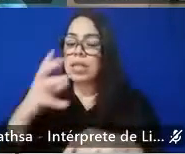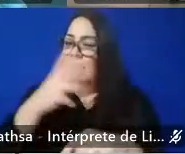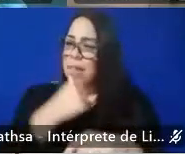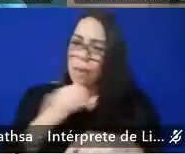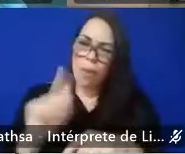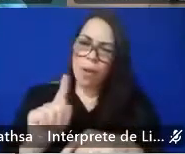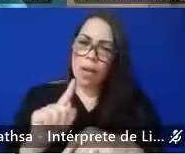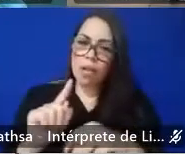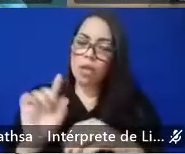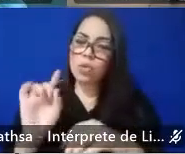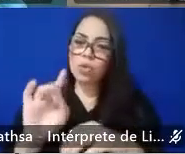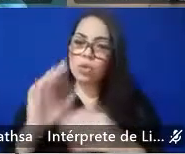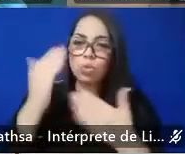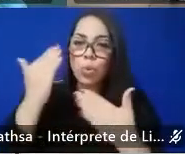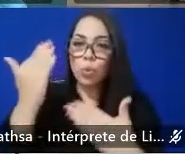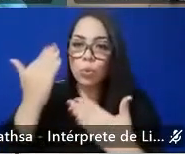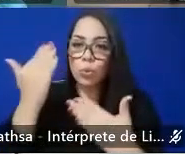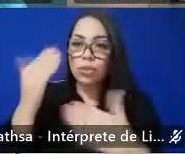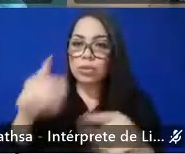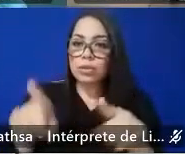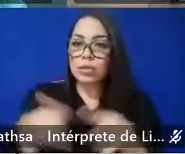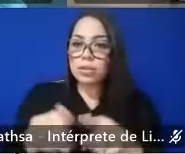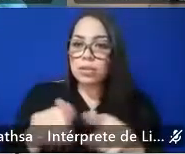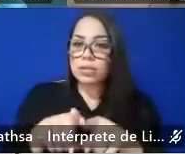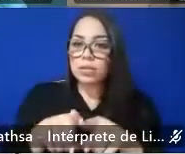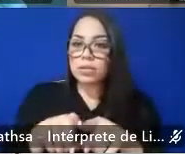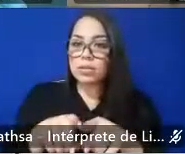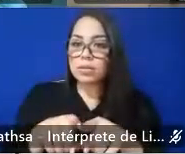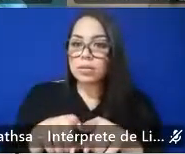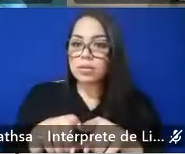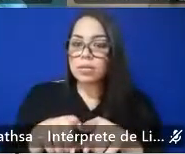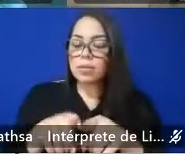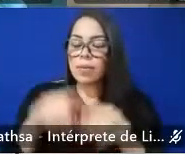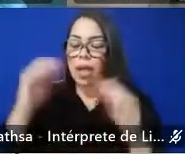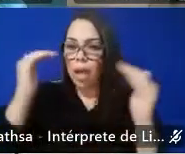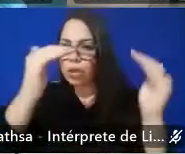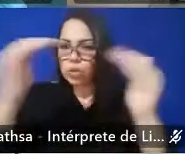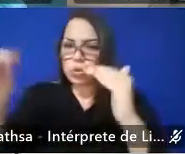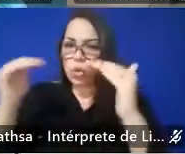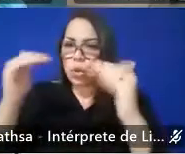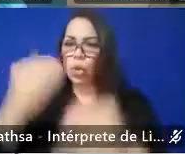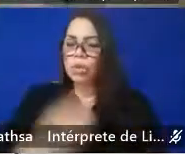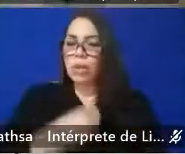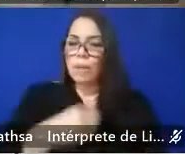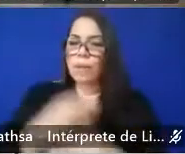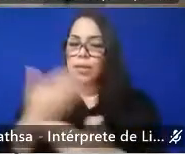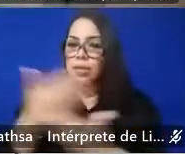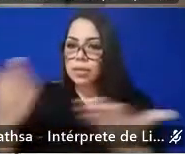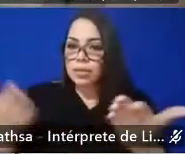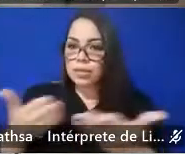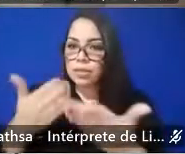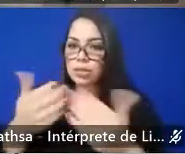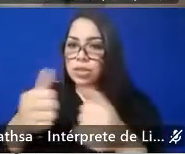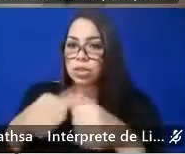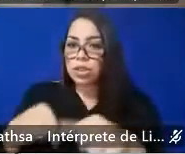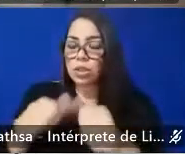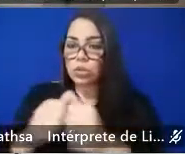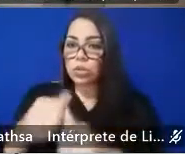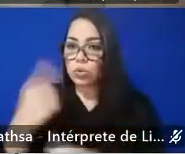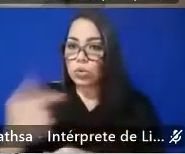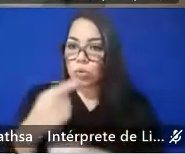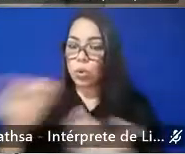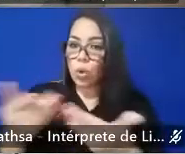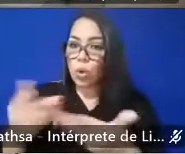agradecendo a Zon rosas presença de estudos que se puderam estar conosco nesta manhã